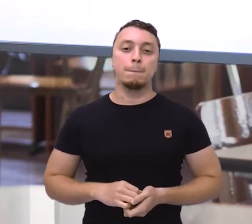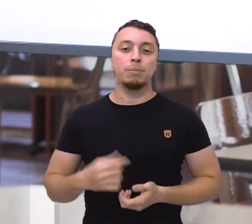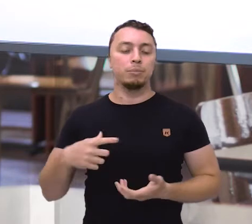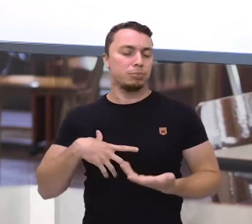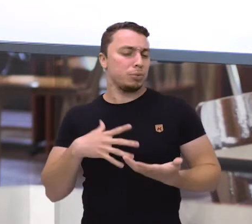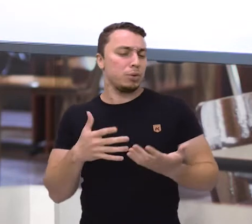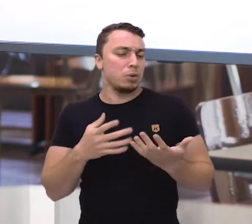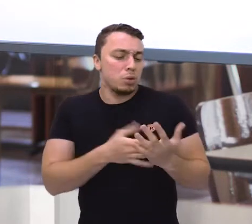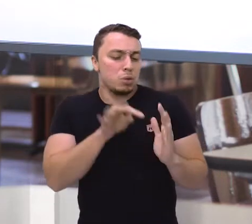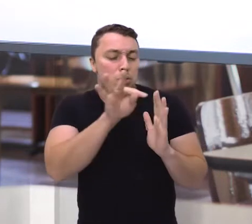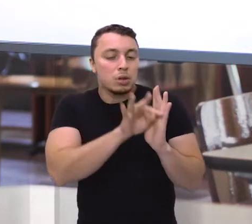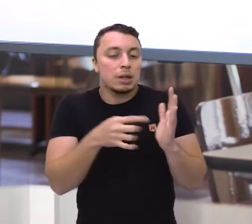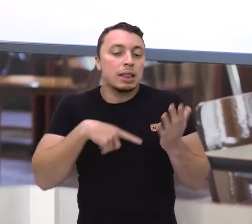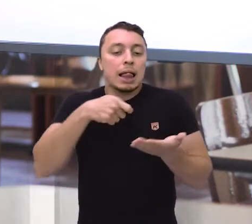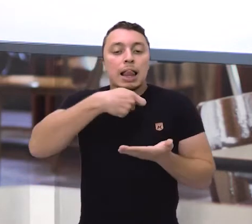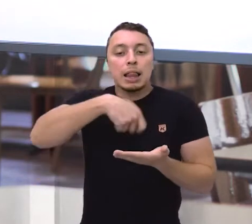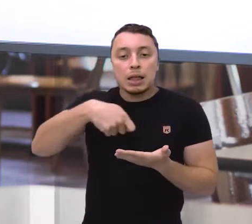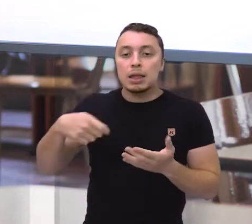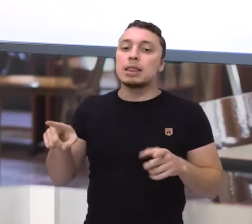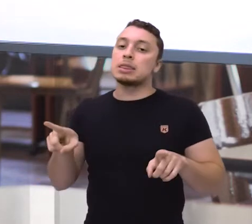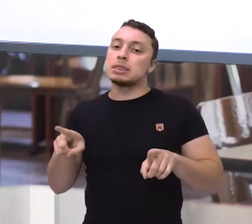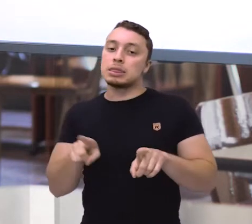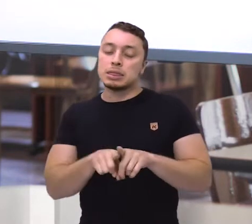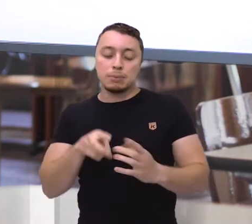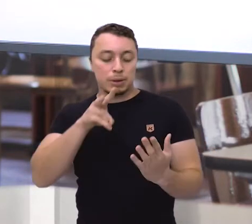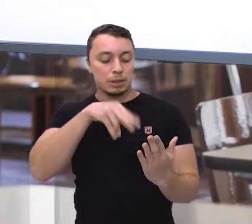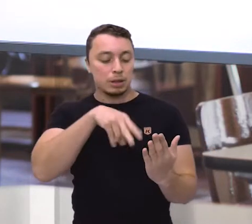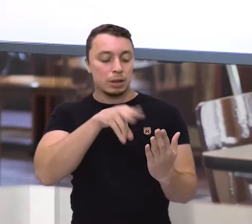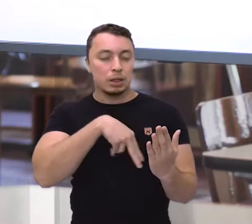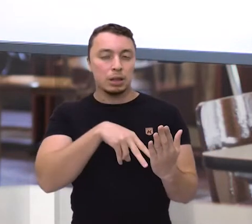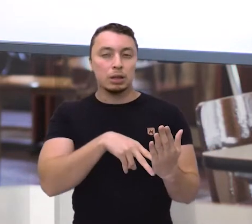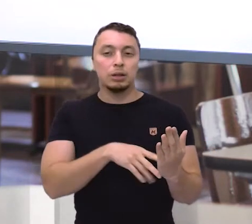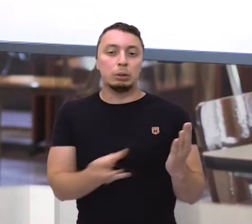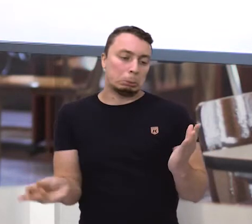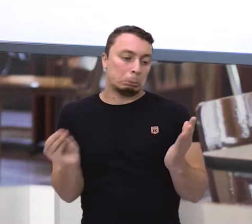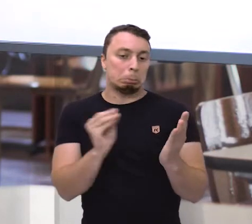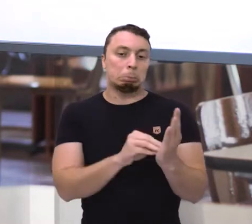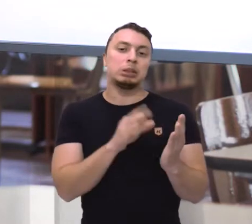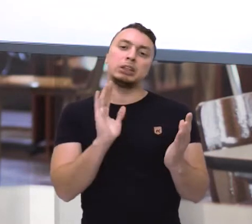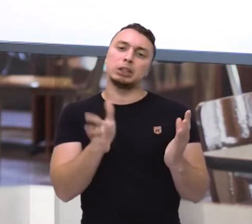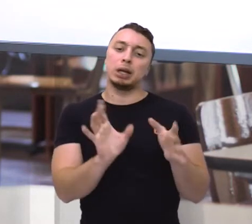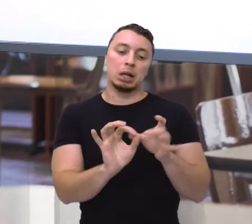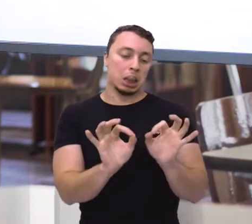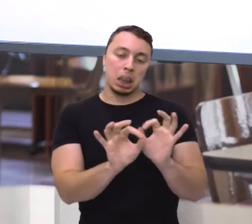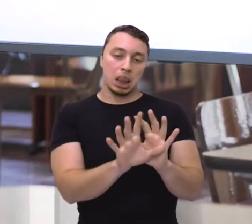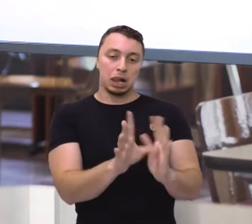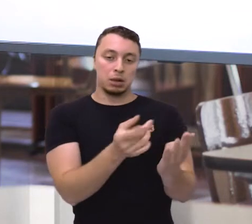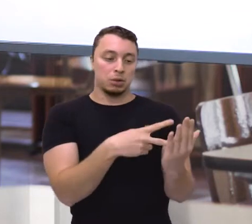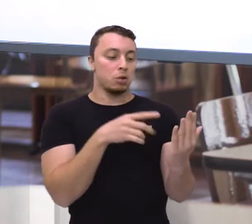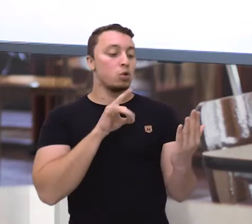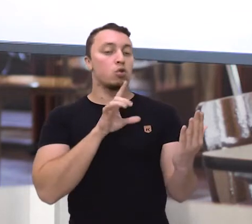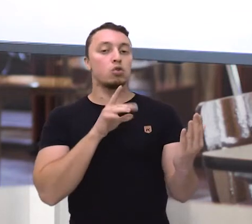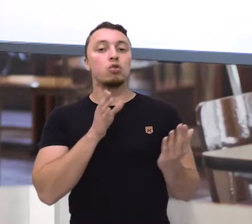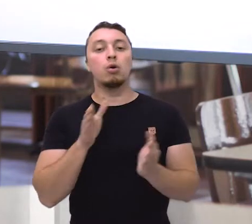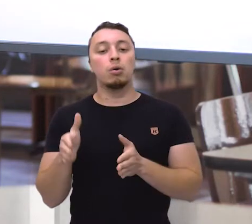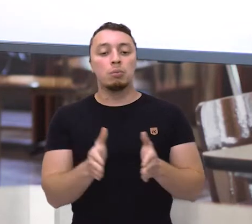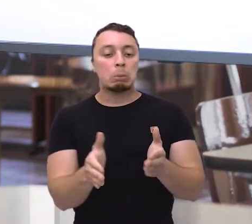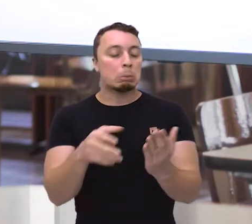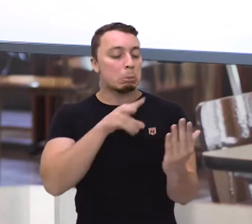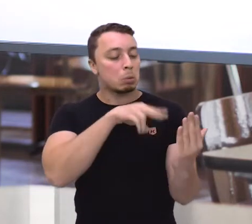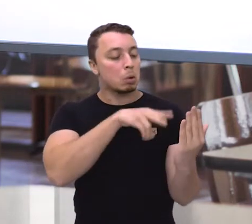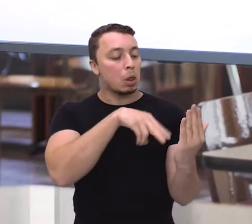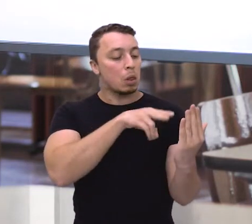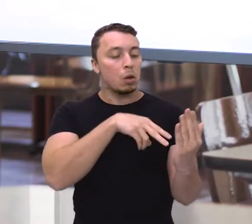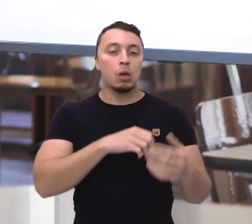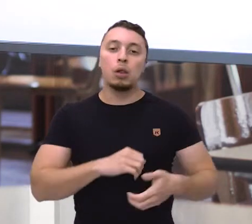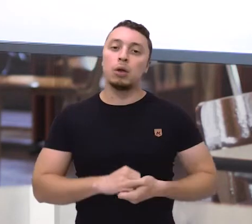tanto na escrita como no momento que vamos ler. Já está ali pronto e você apenas acompanha aquela leitura.